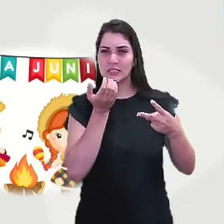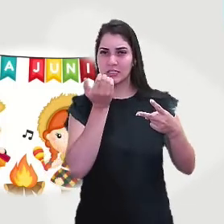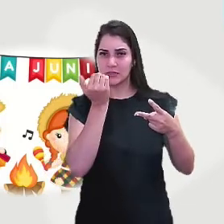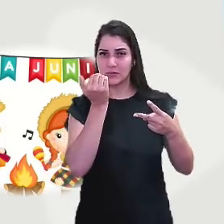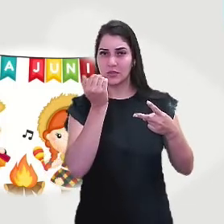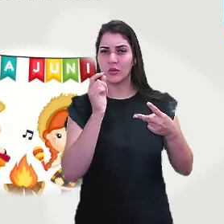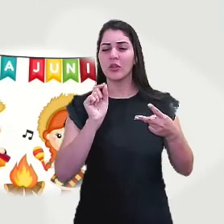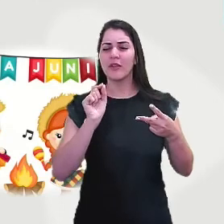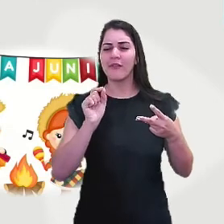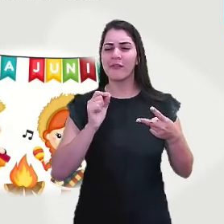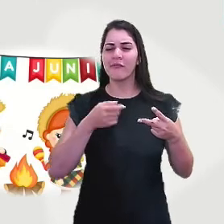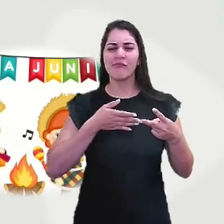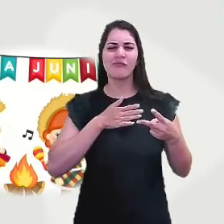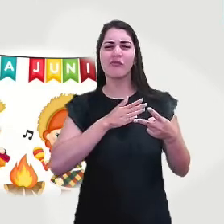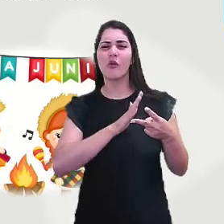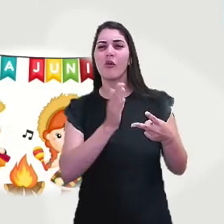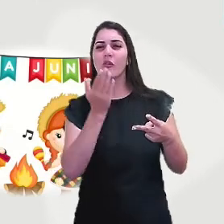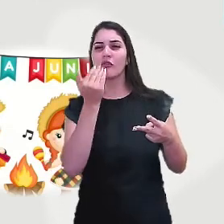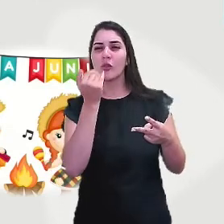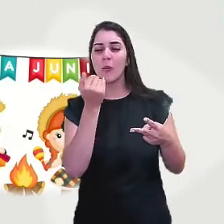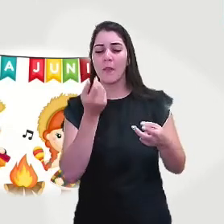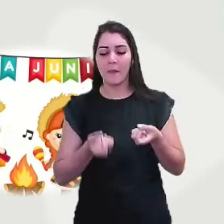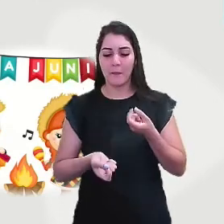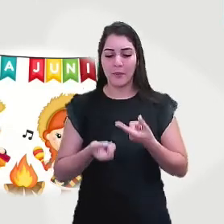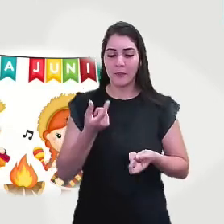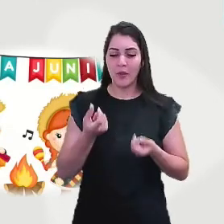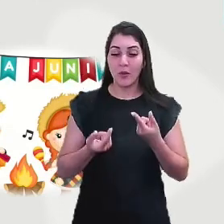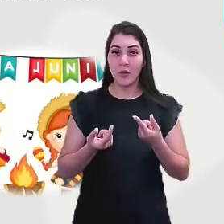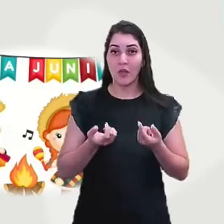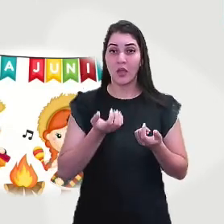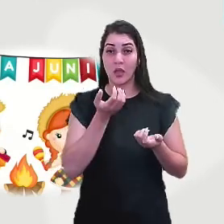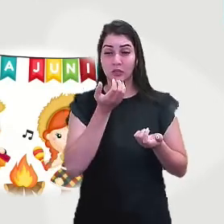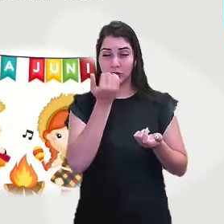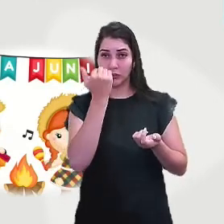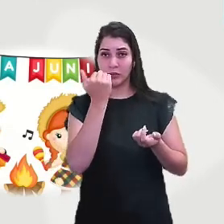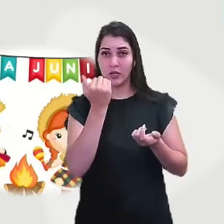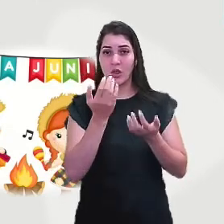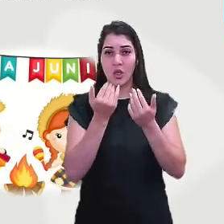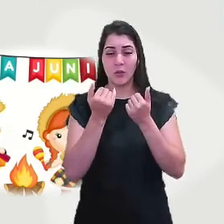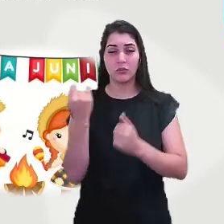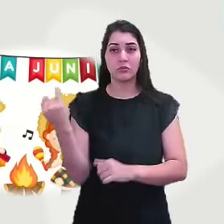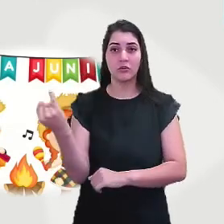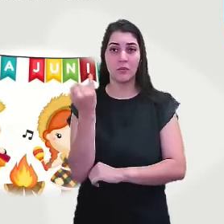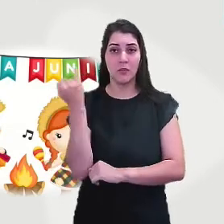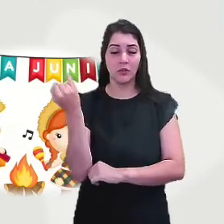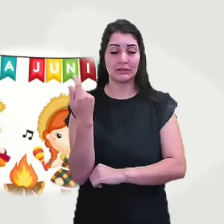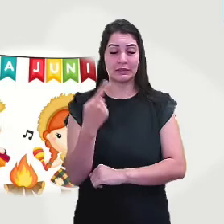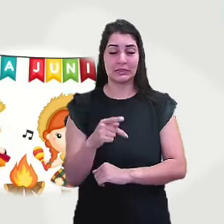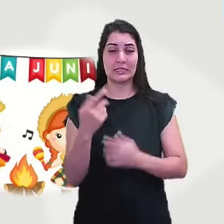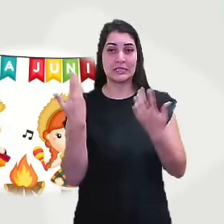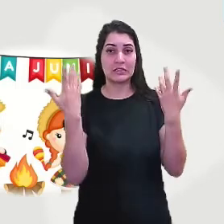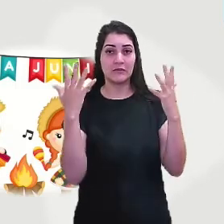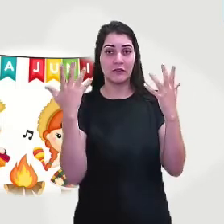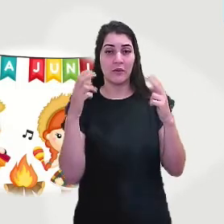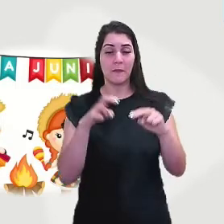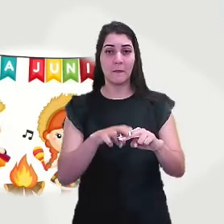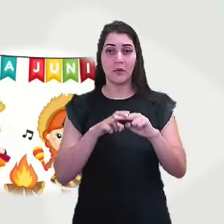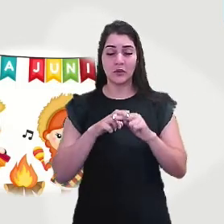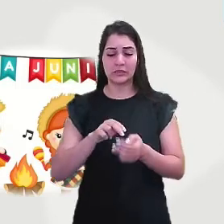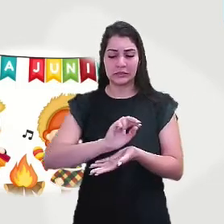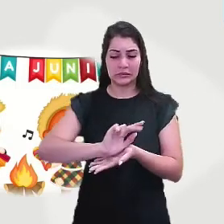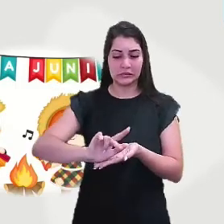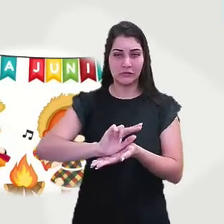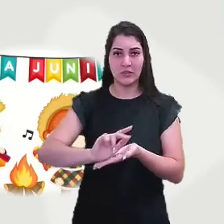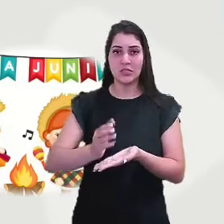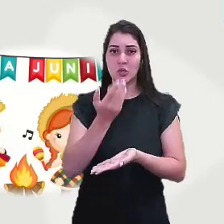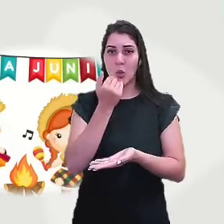do munguzá, da pipoca? O milho é um alimento muito importante nessas comemorações e por isso diversas comidas típicas de